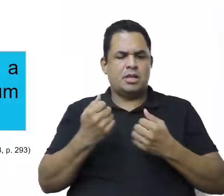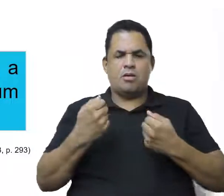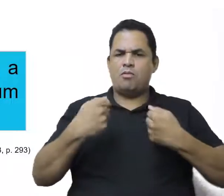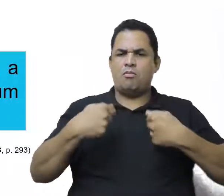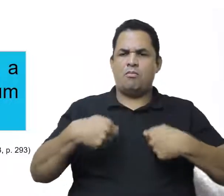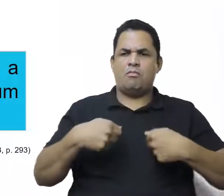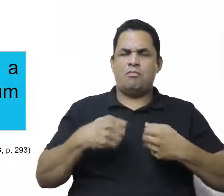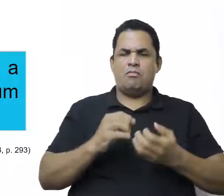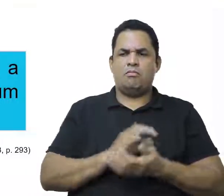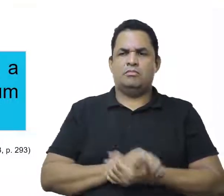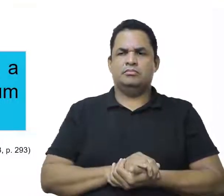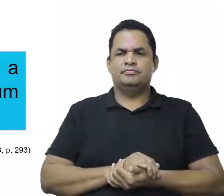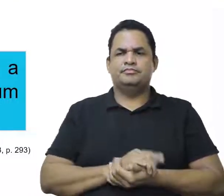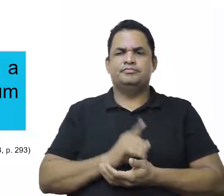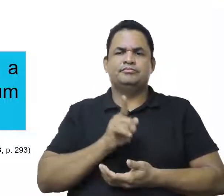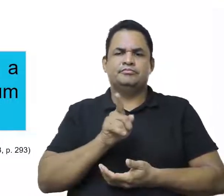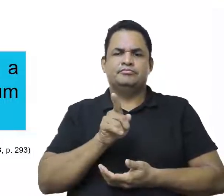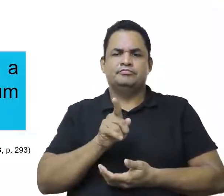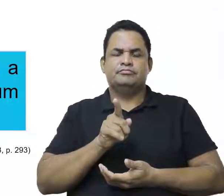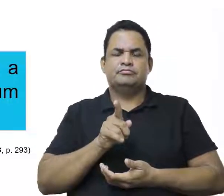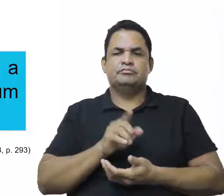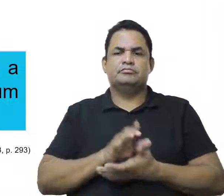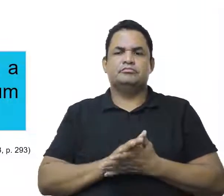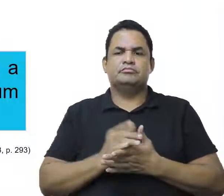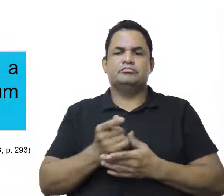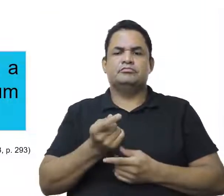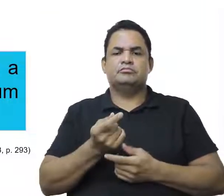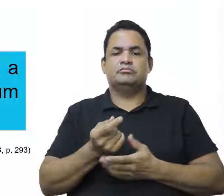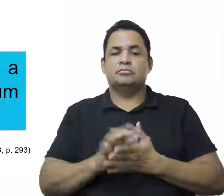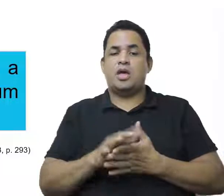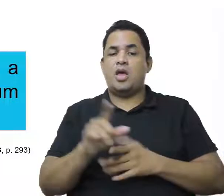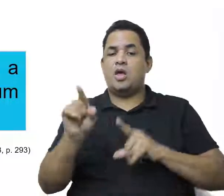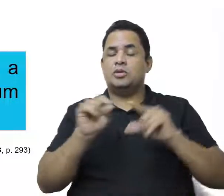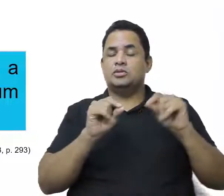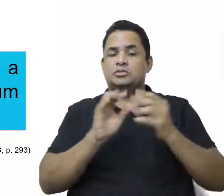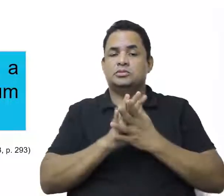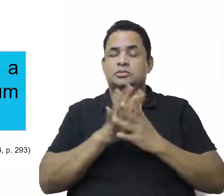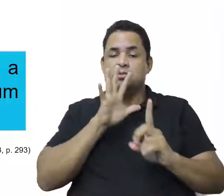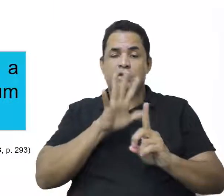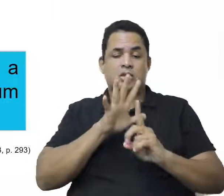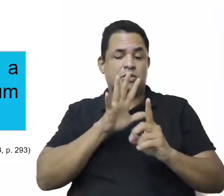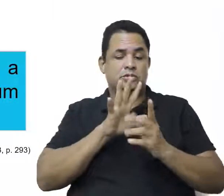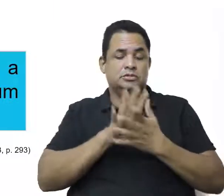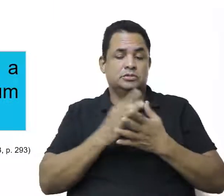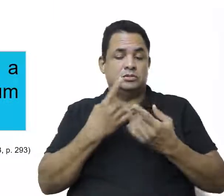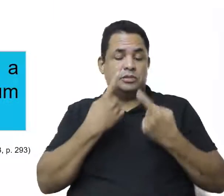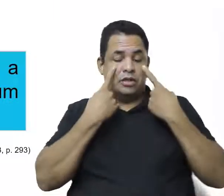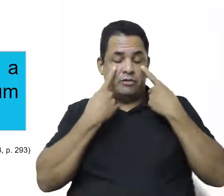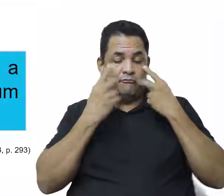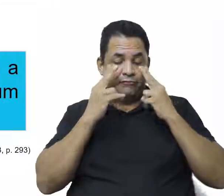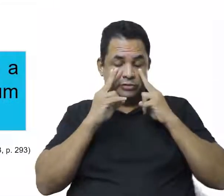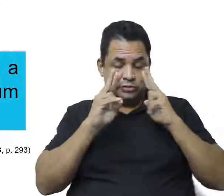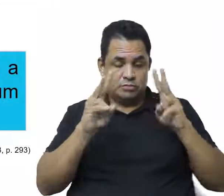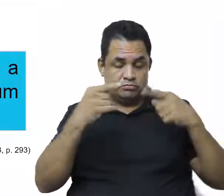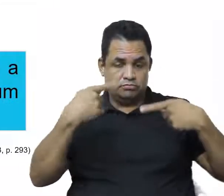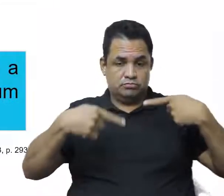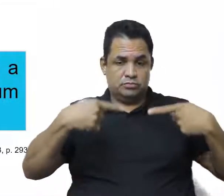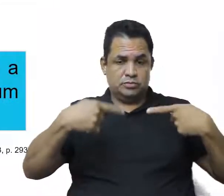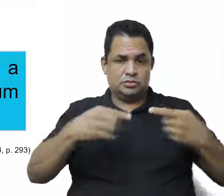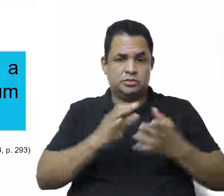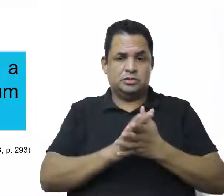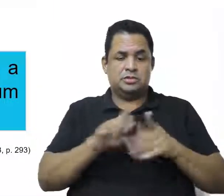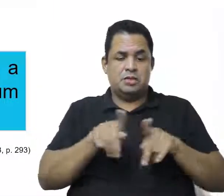aí da qual você escolheu. E aí isso interfere no ponto de vista político e no ponto de